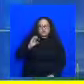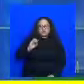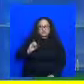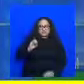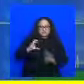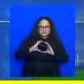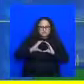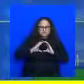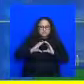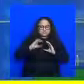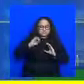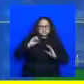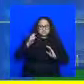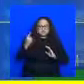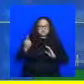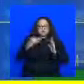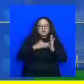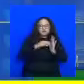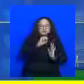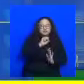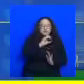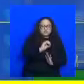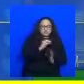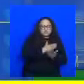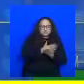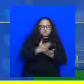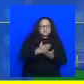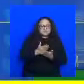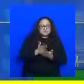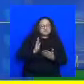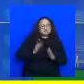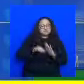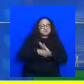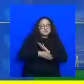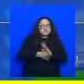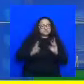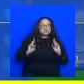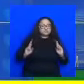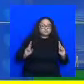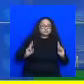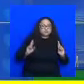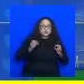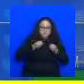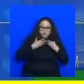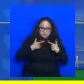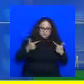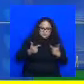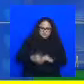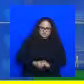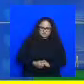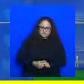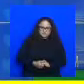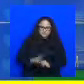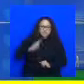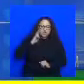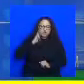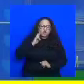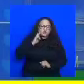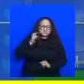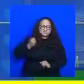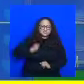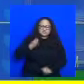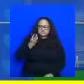bolas numeradas de 0 a 80. Começando o sorteio da Time Mania, estamos na torcida, boa sorte. Bola rosa